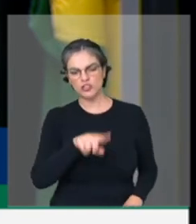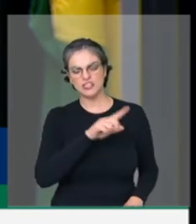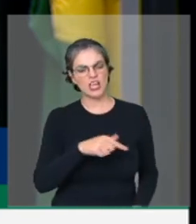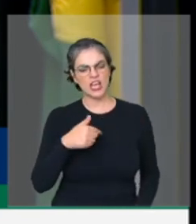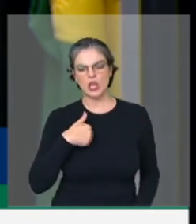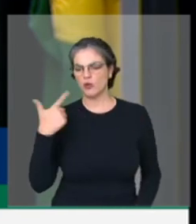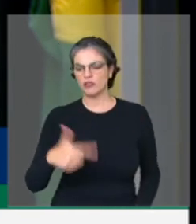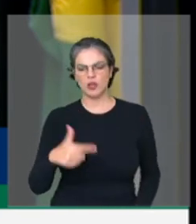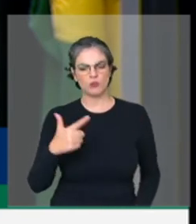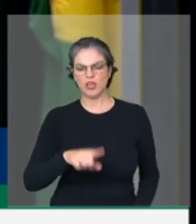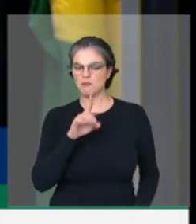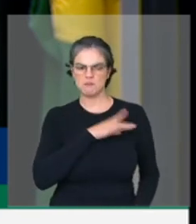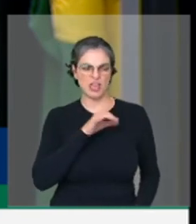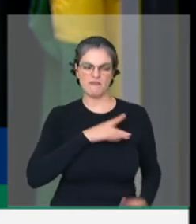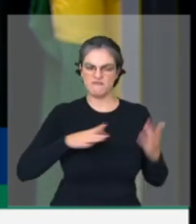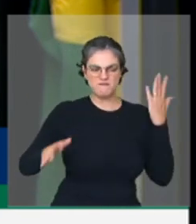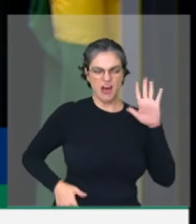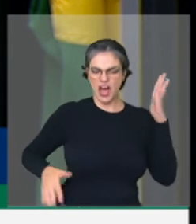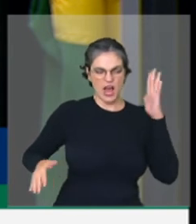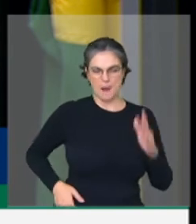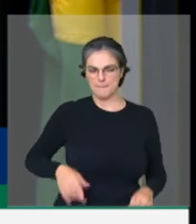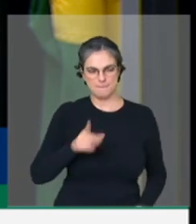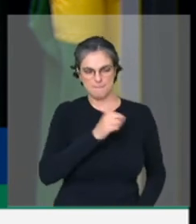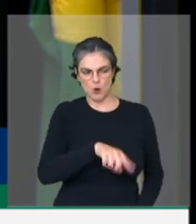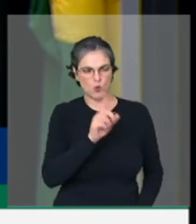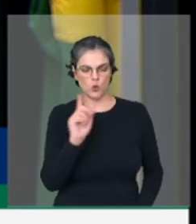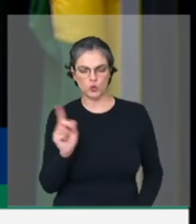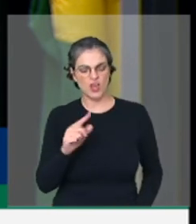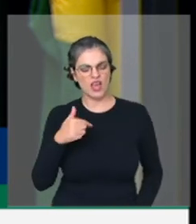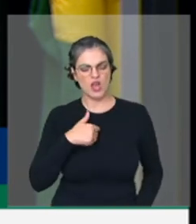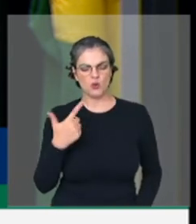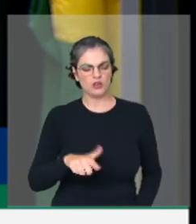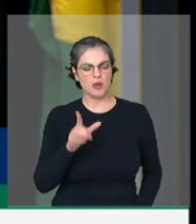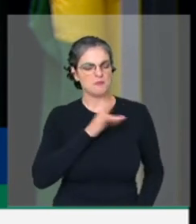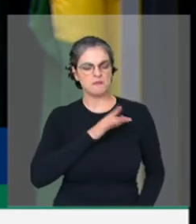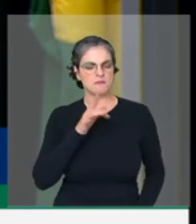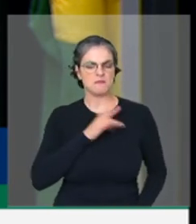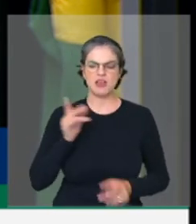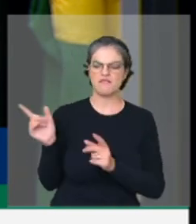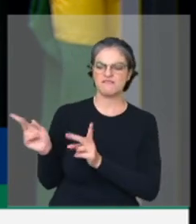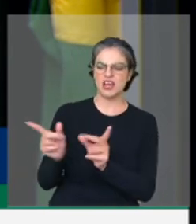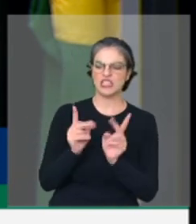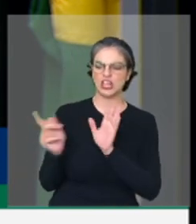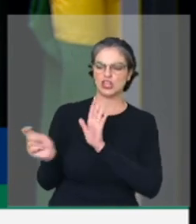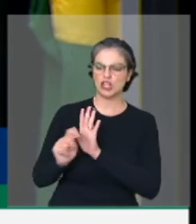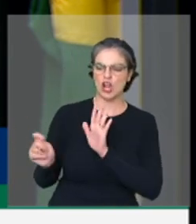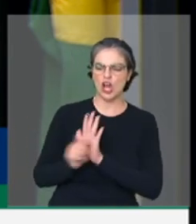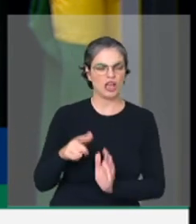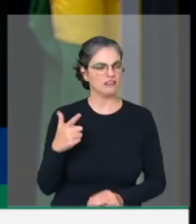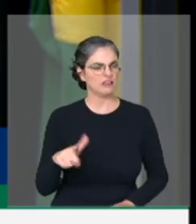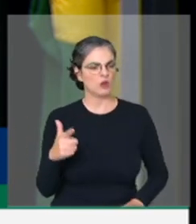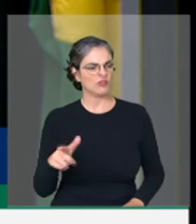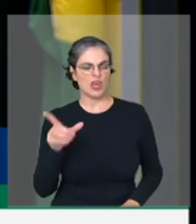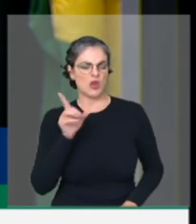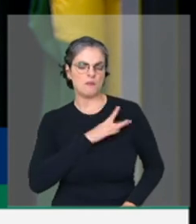tenho medo de vagabundo. Não tenho medo de traficante. Não tenho medo de